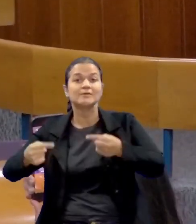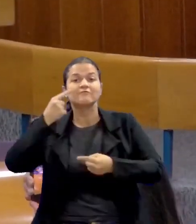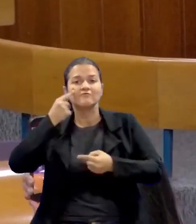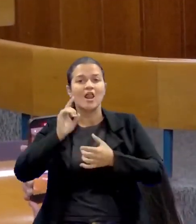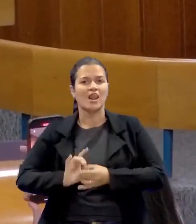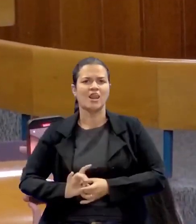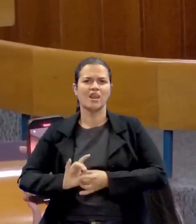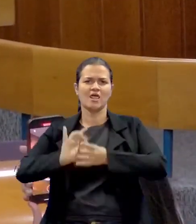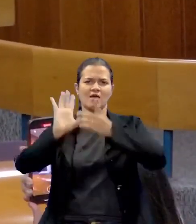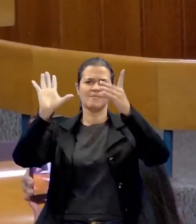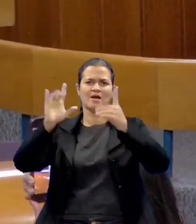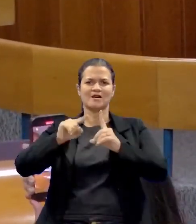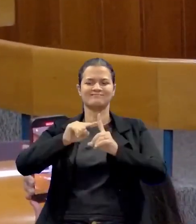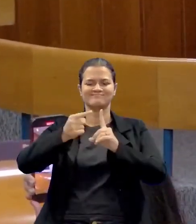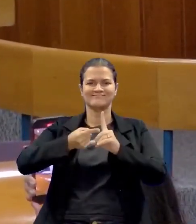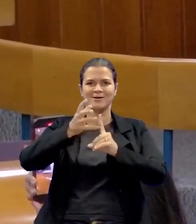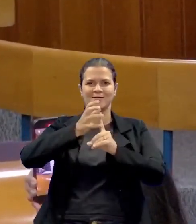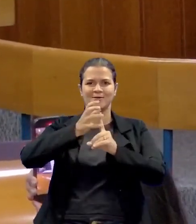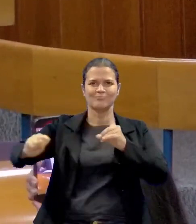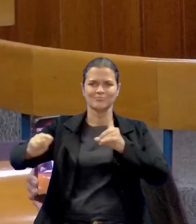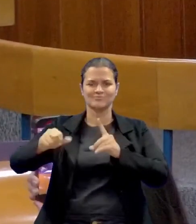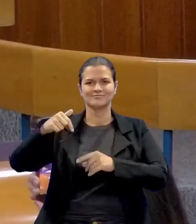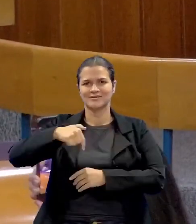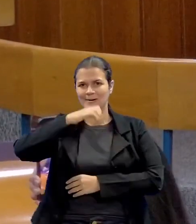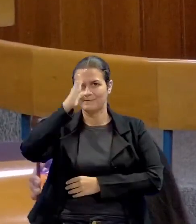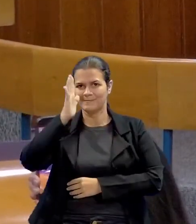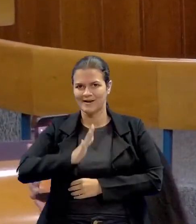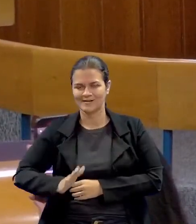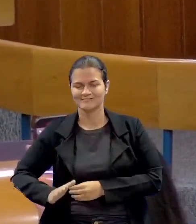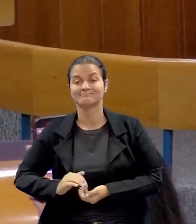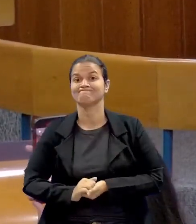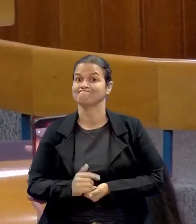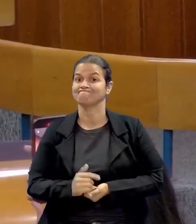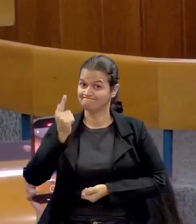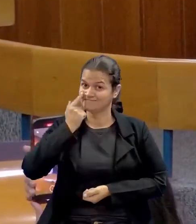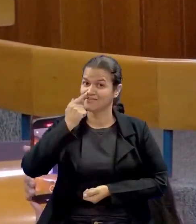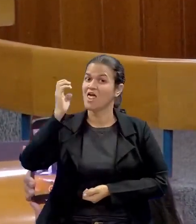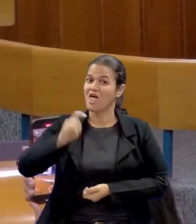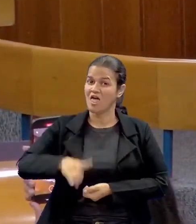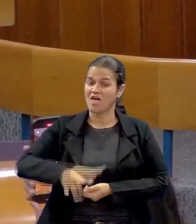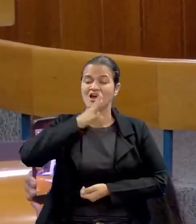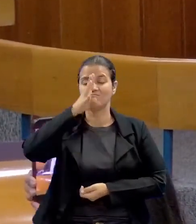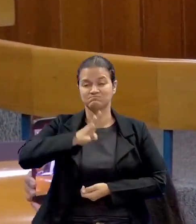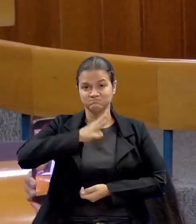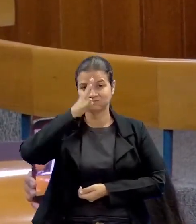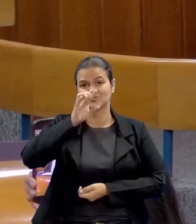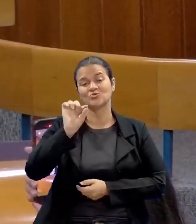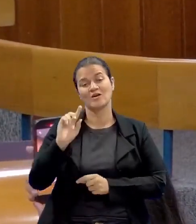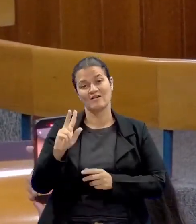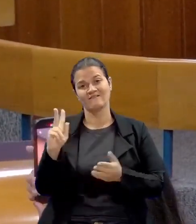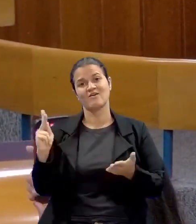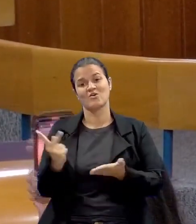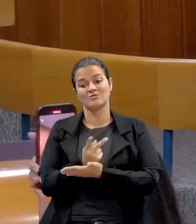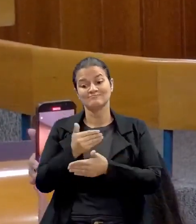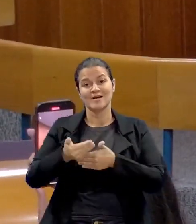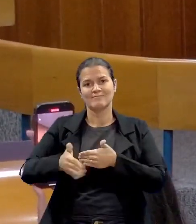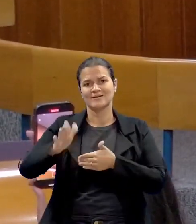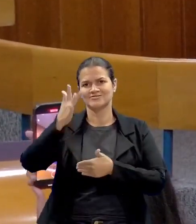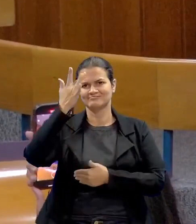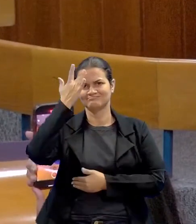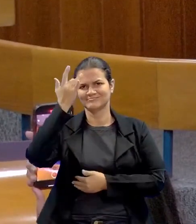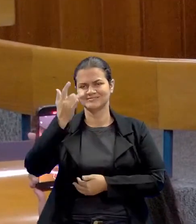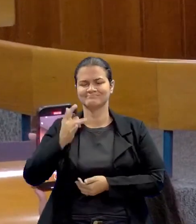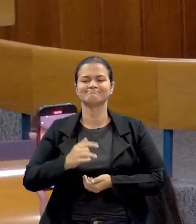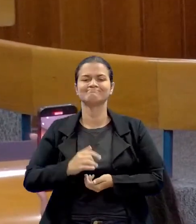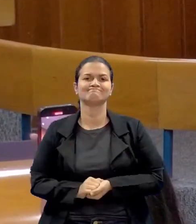legalização do aborto no Brasil. Vejamos, é um absurdo o que está para acontecer a partir de amanhã. E